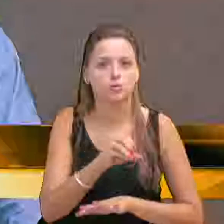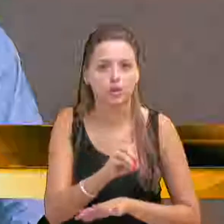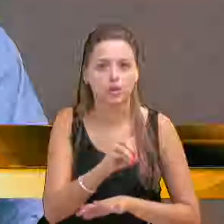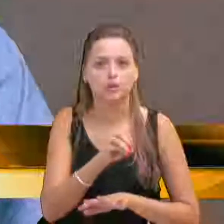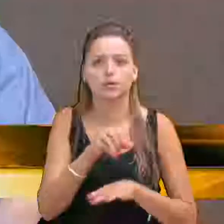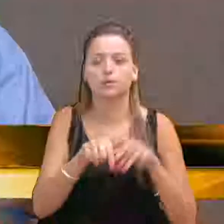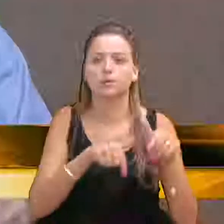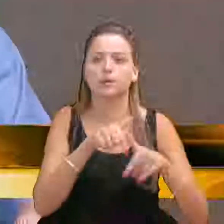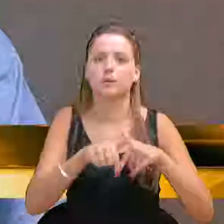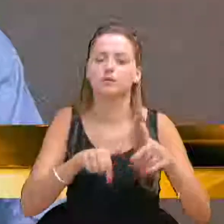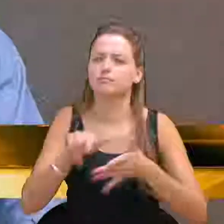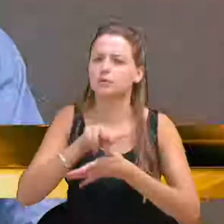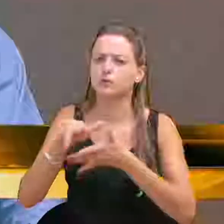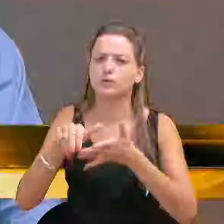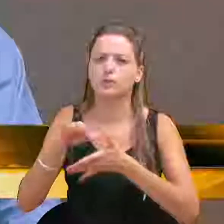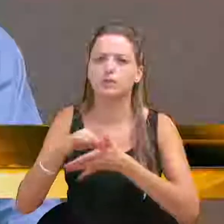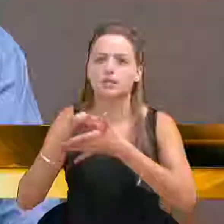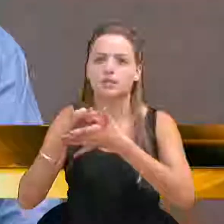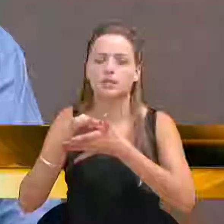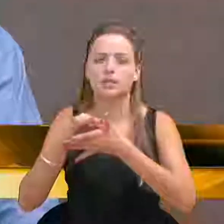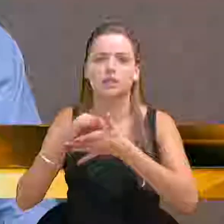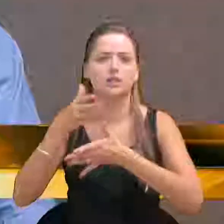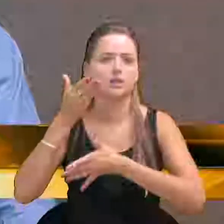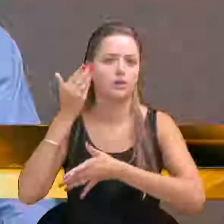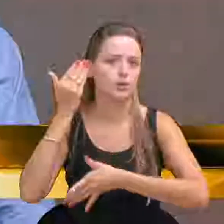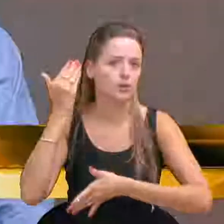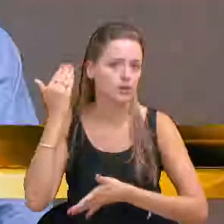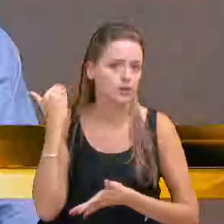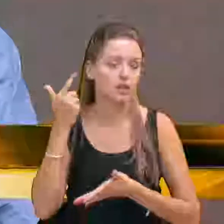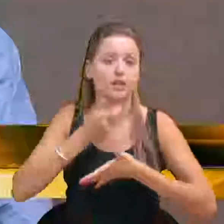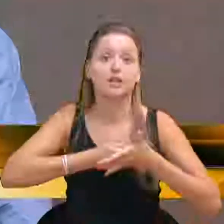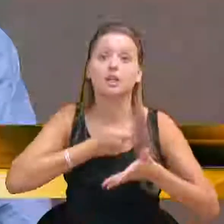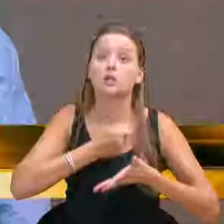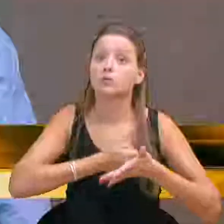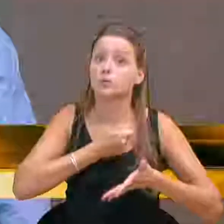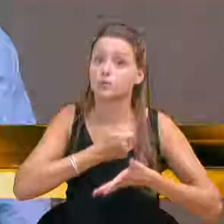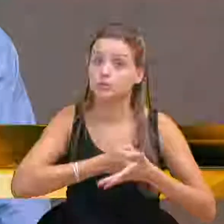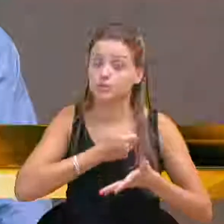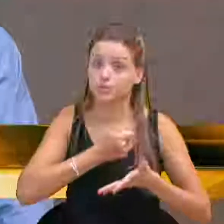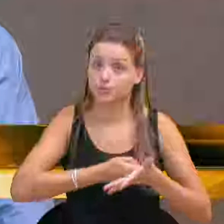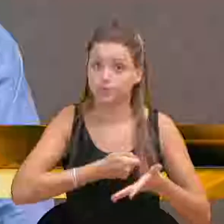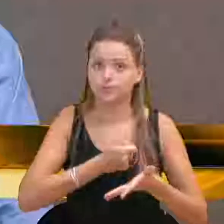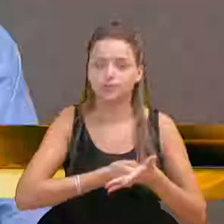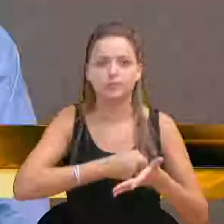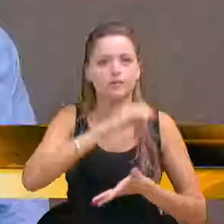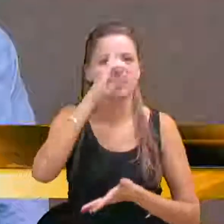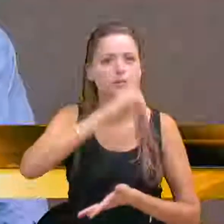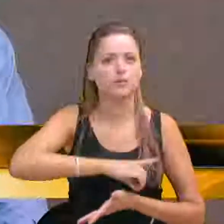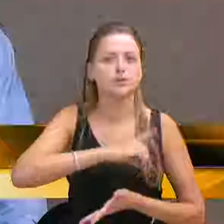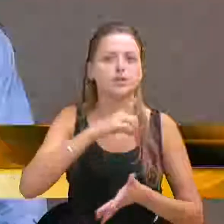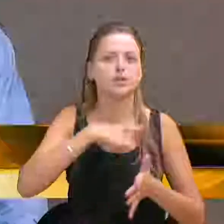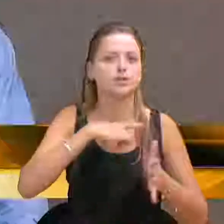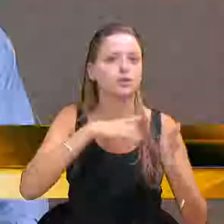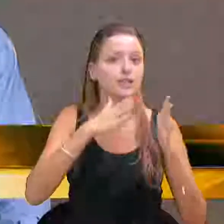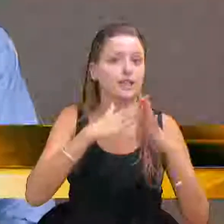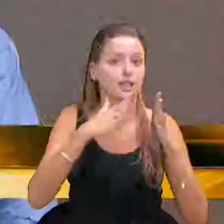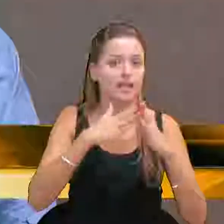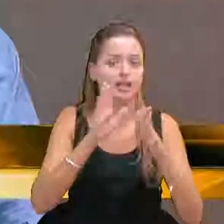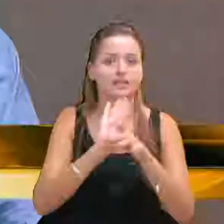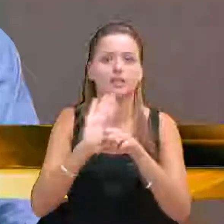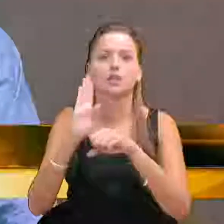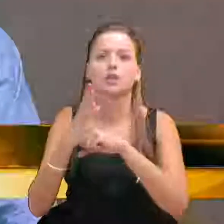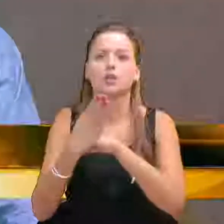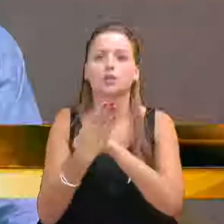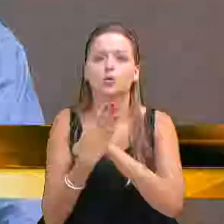com outras lideranças da época que lutaram pelo direito de morar no bairro, na